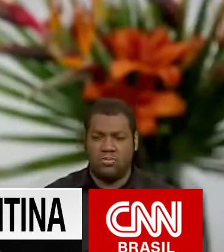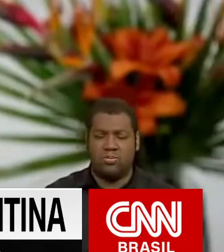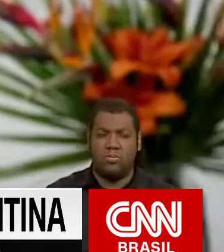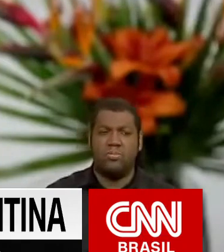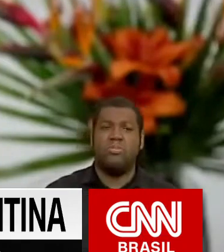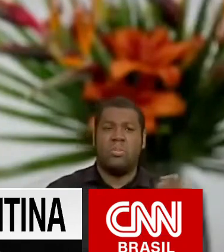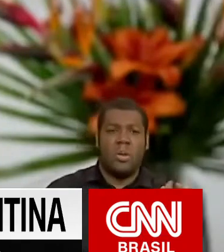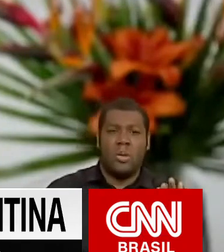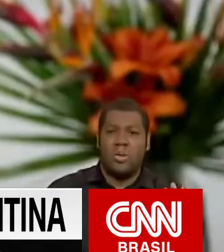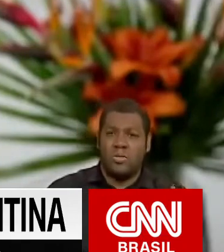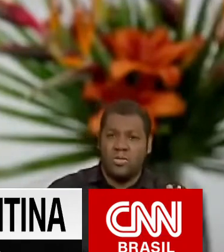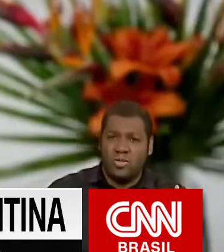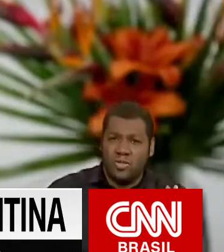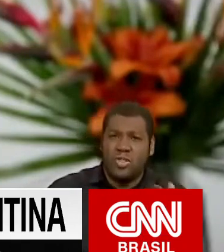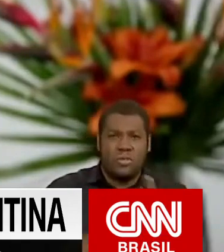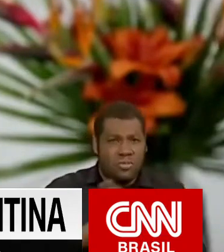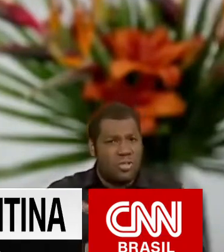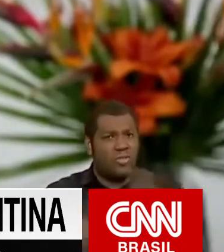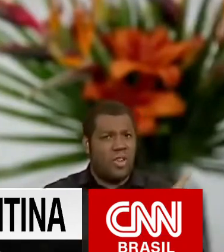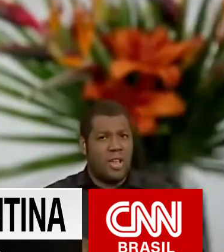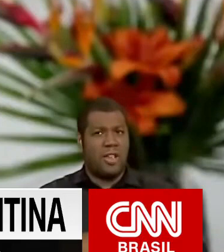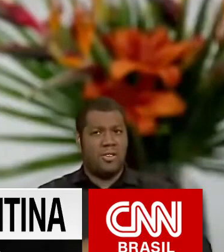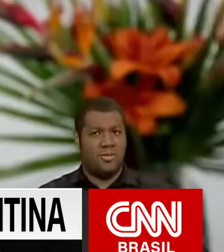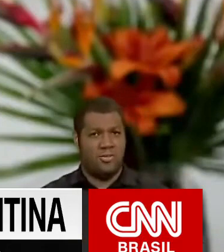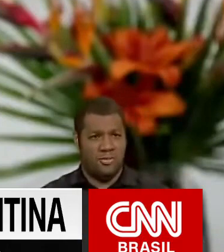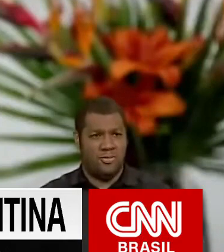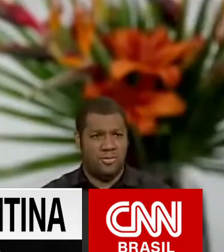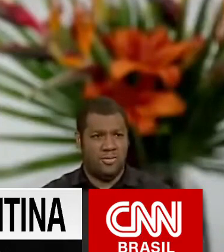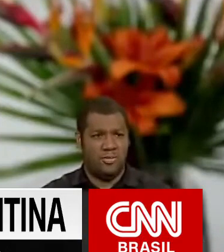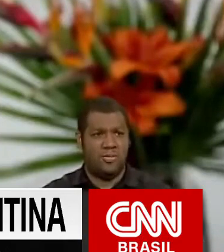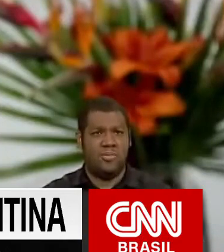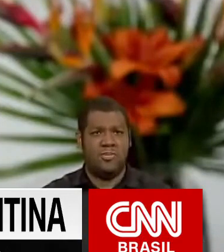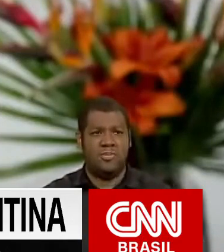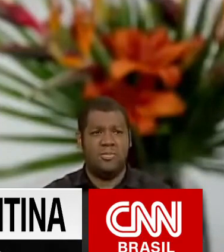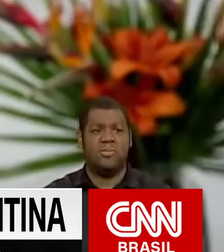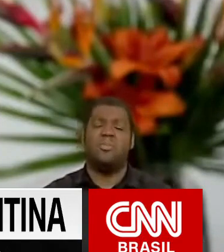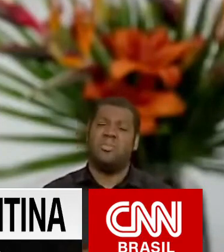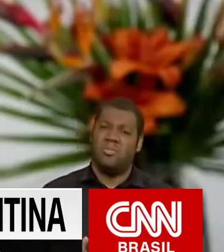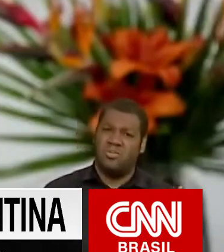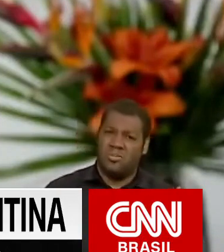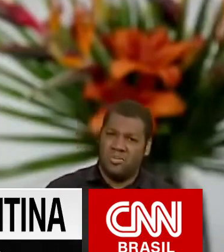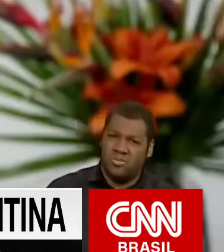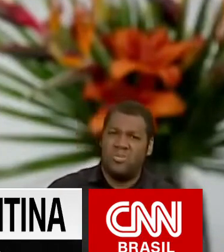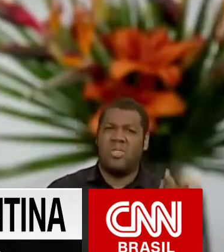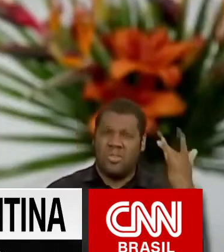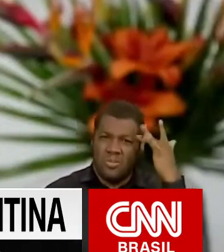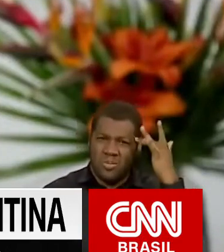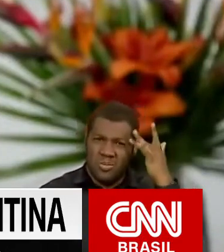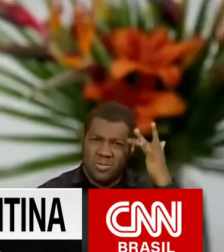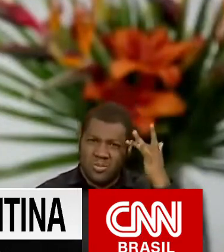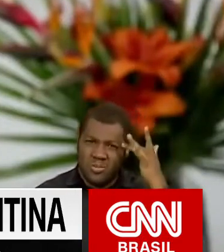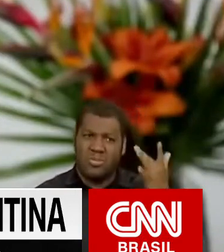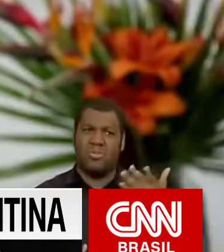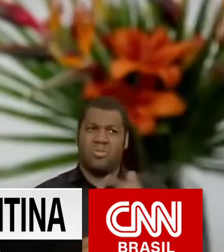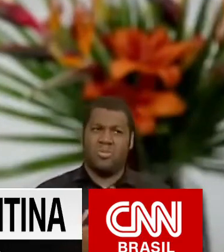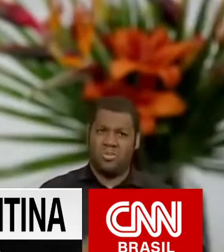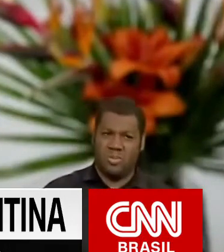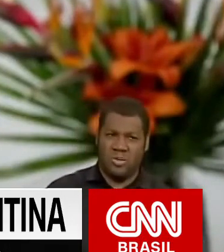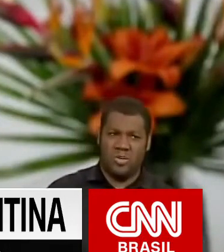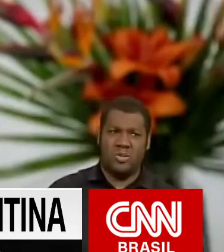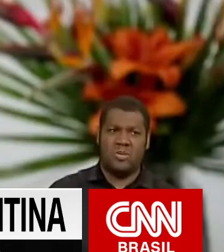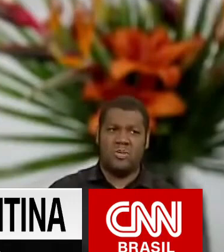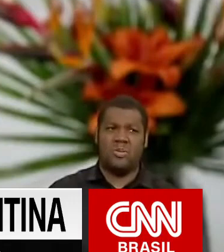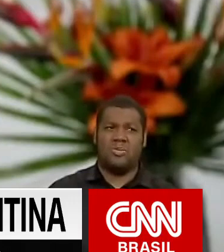coisa diferente, uma coisa um pouco mais serena, mais madura, menos pragmática, como é as regras estabelecidas hoje, que